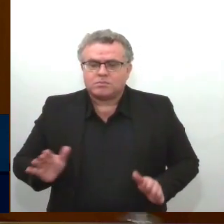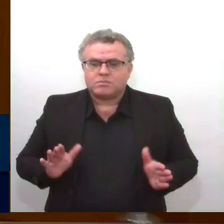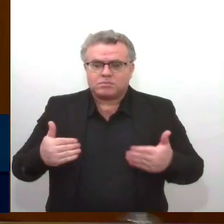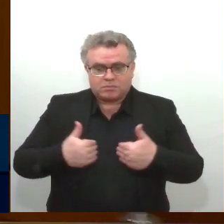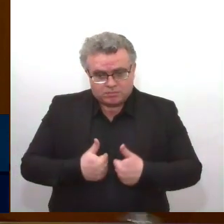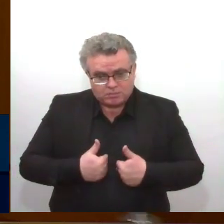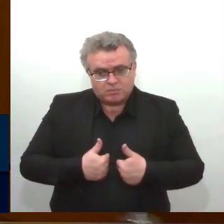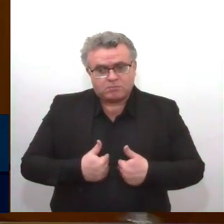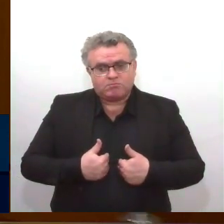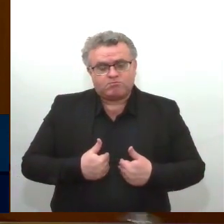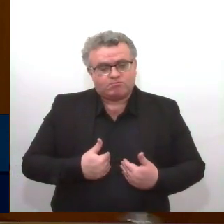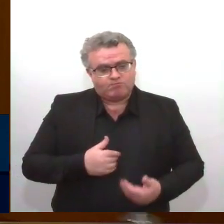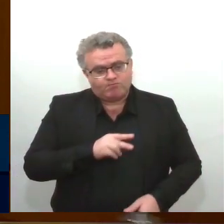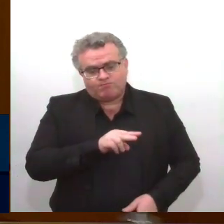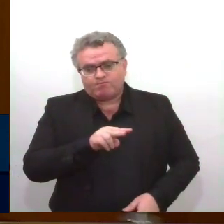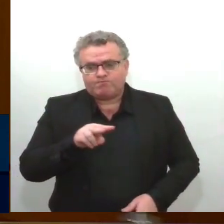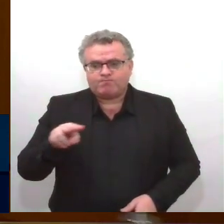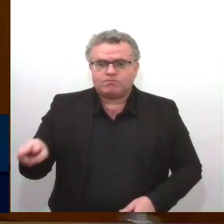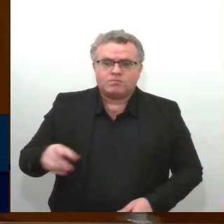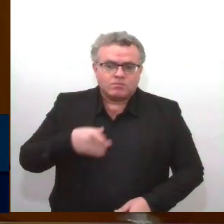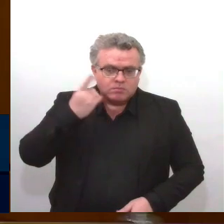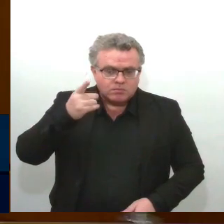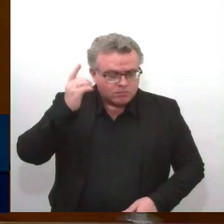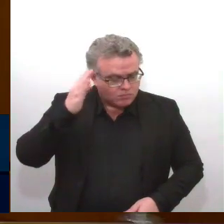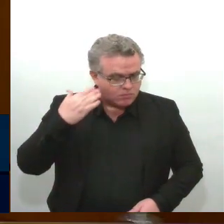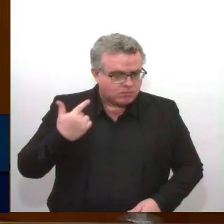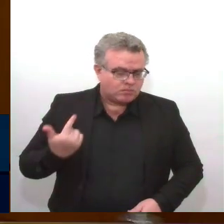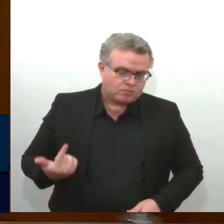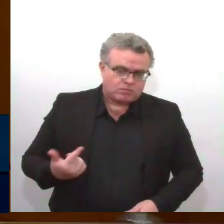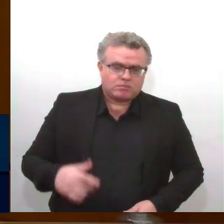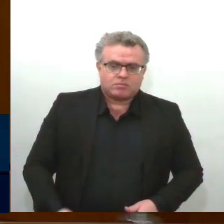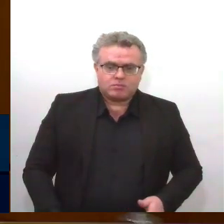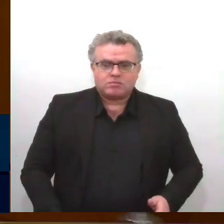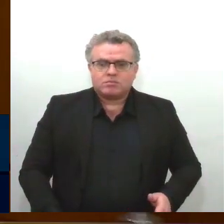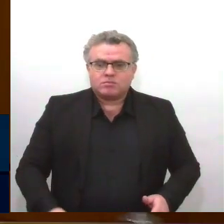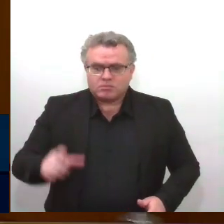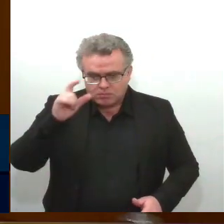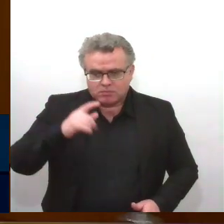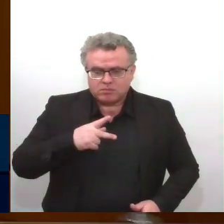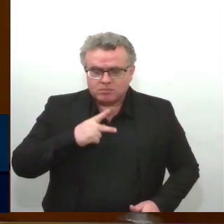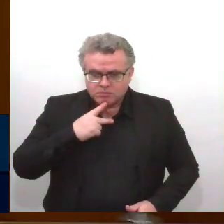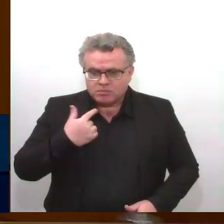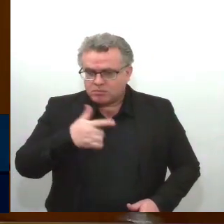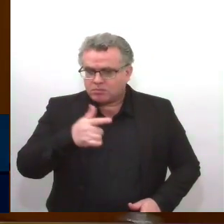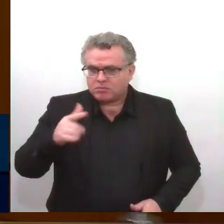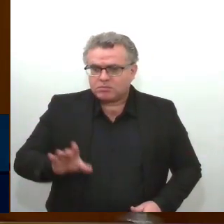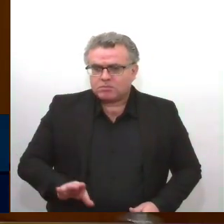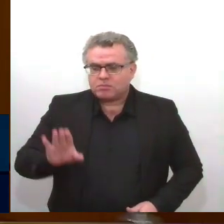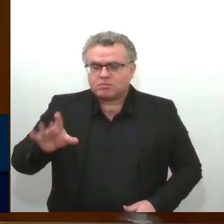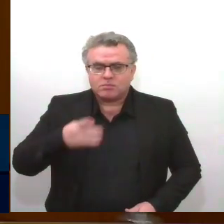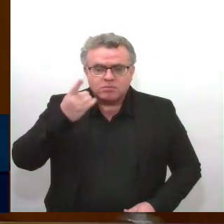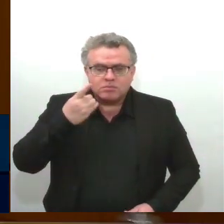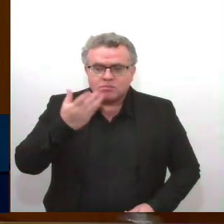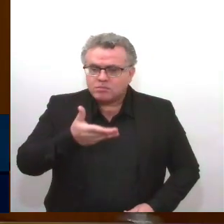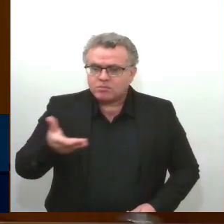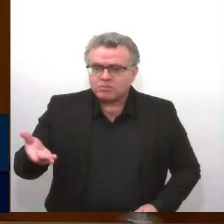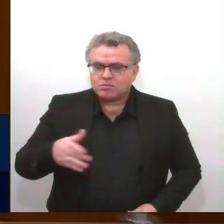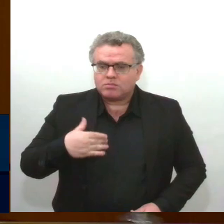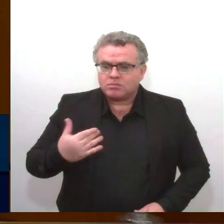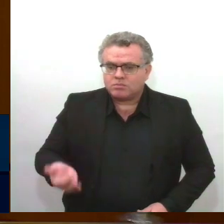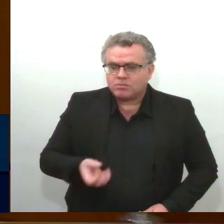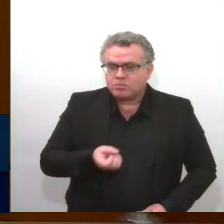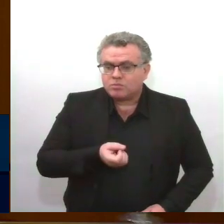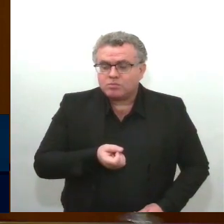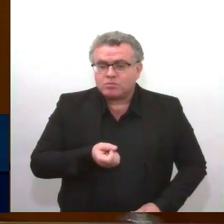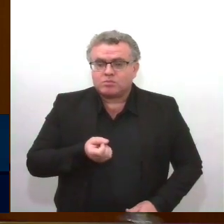Lidiane com essa pauta o deputado Luciano Pimentel outros colegas deputados mas o número de crianças por exemplo autistas Em Ribeirópolis Praticamente